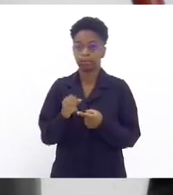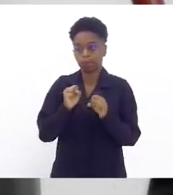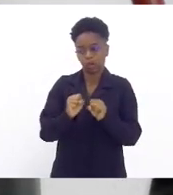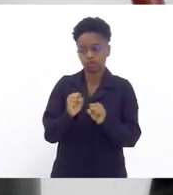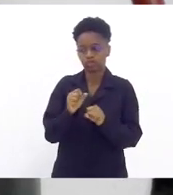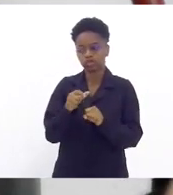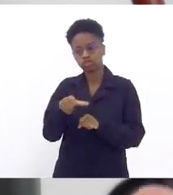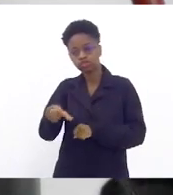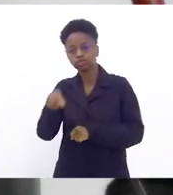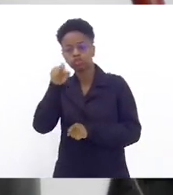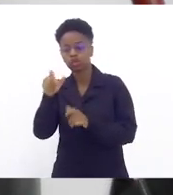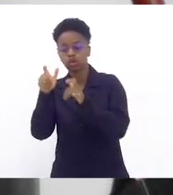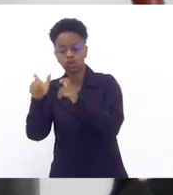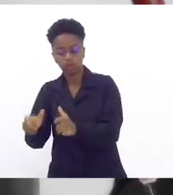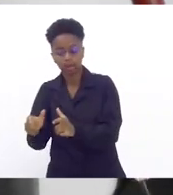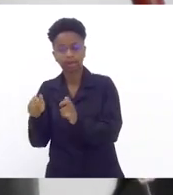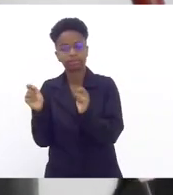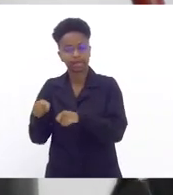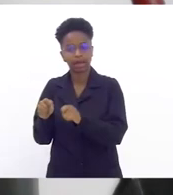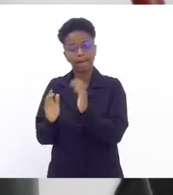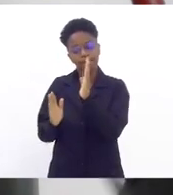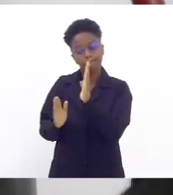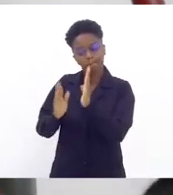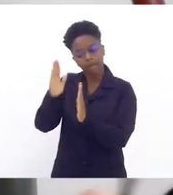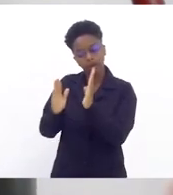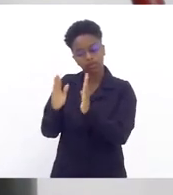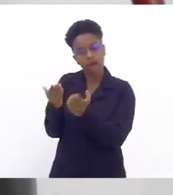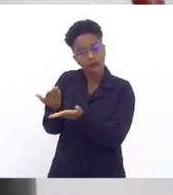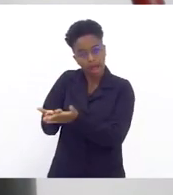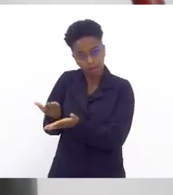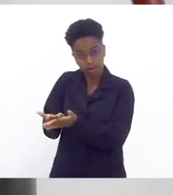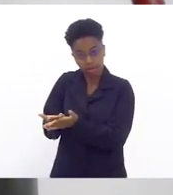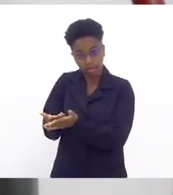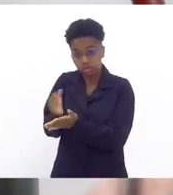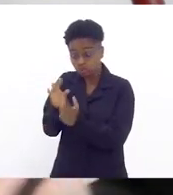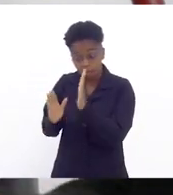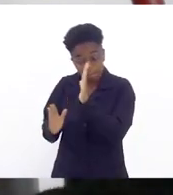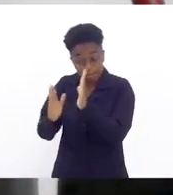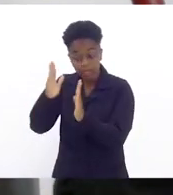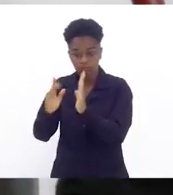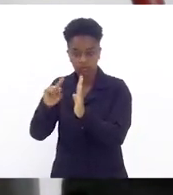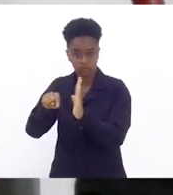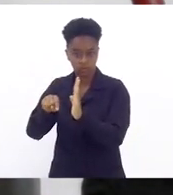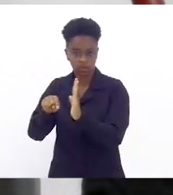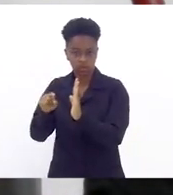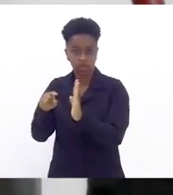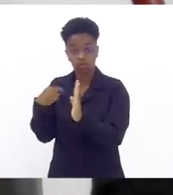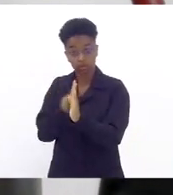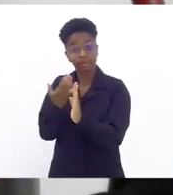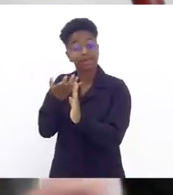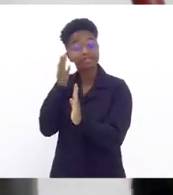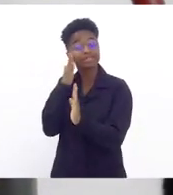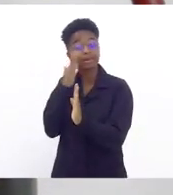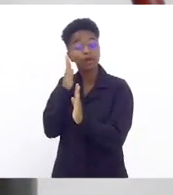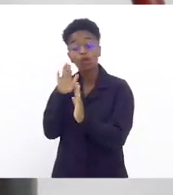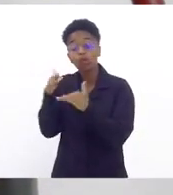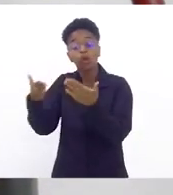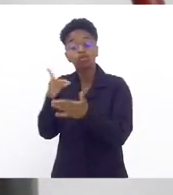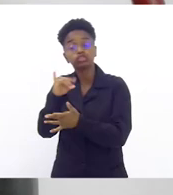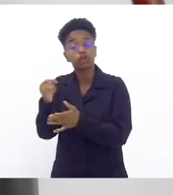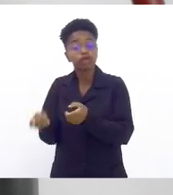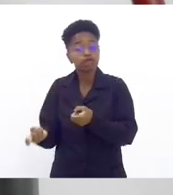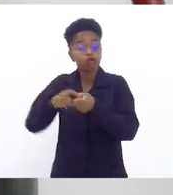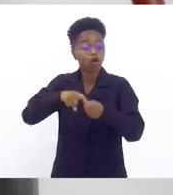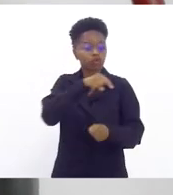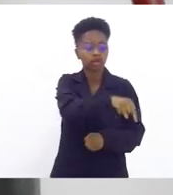é para a gente ter aulas temporárias é que são aulas temporárias a gente quer saber a data para a gente voltar para o espaço